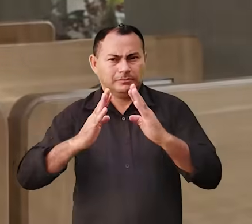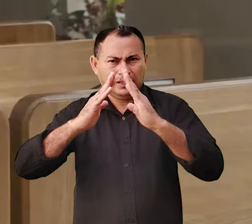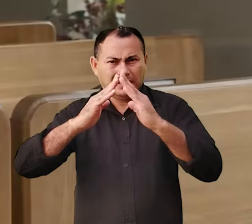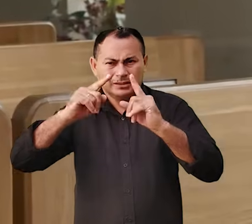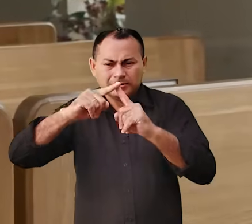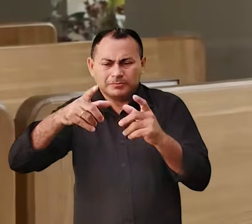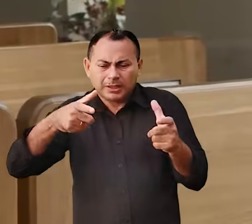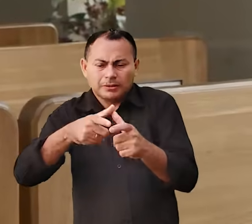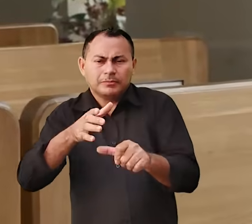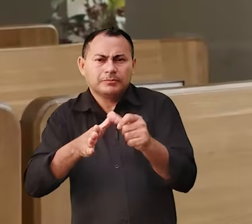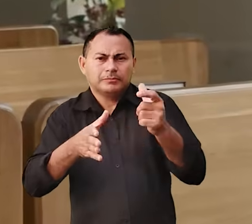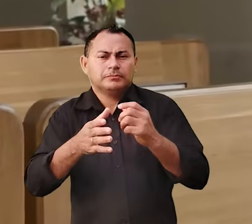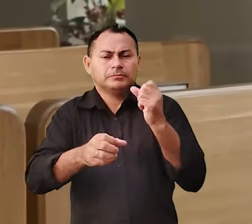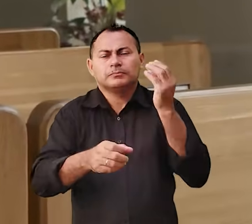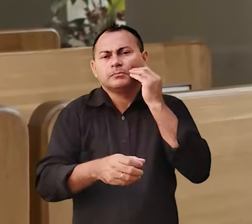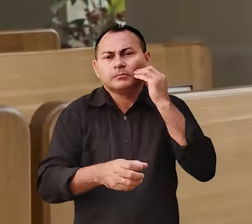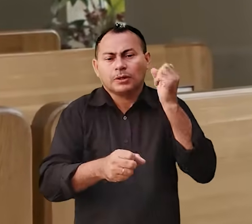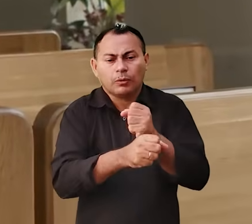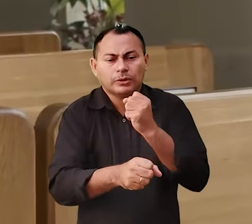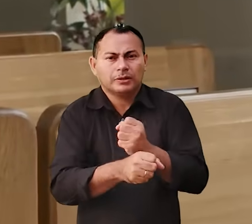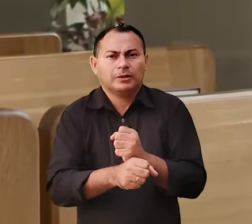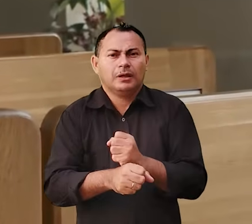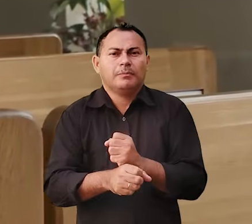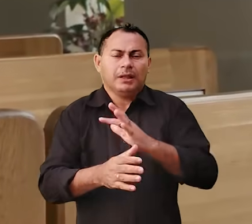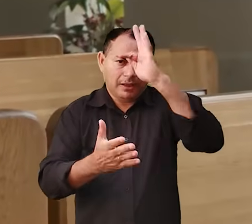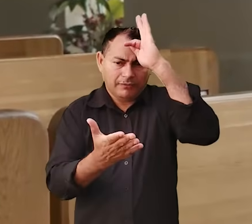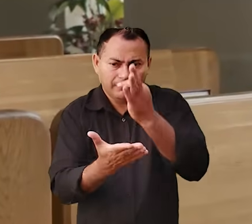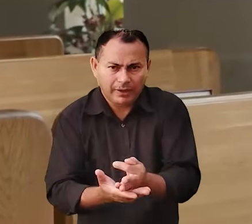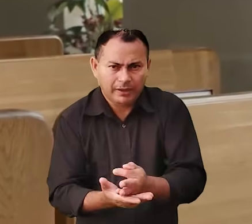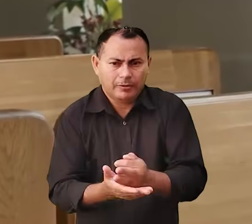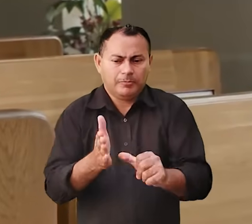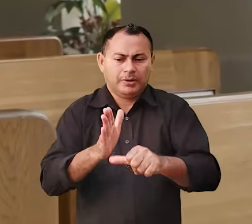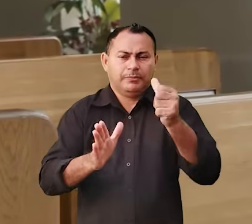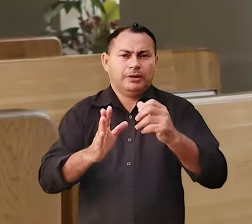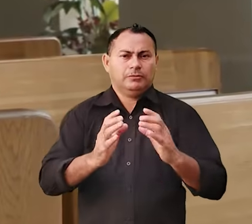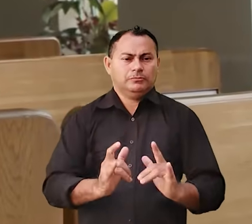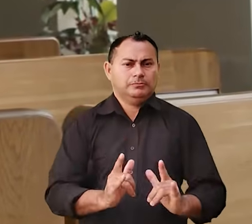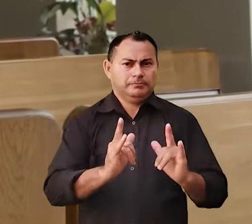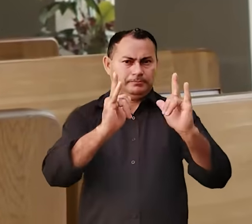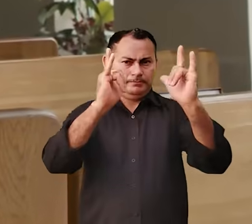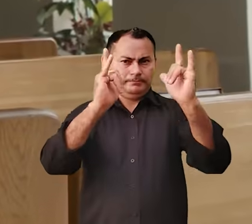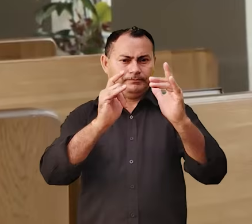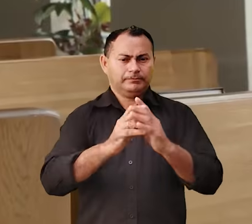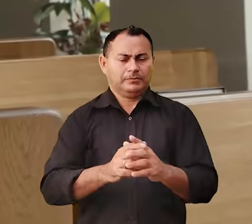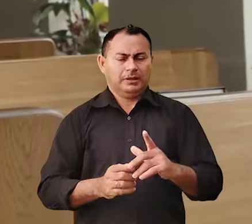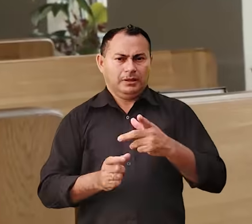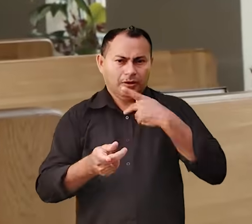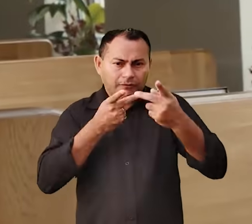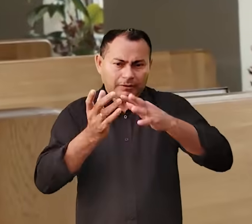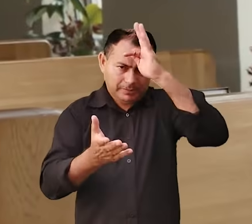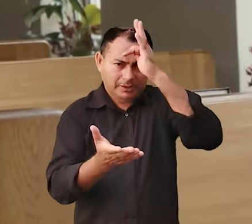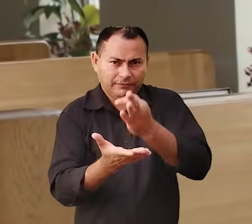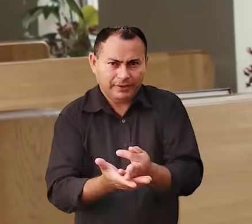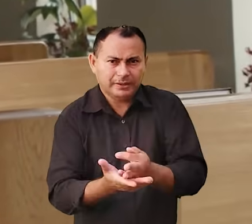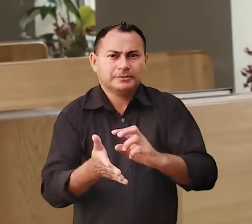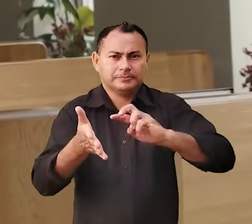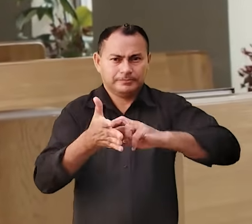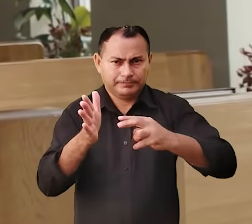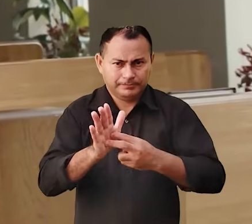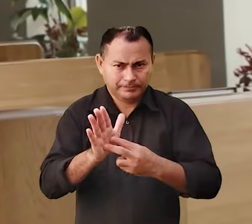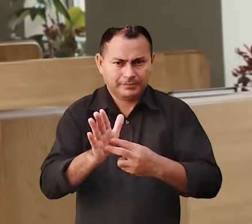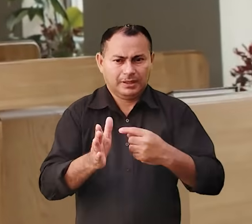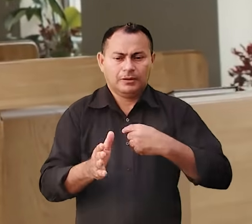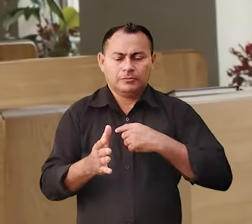pequena congregação e estávamos tentando construir pela fé nosso primeiro prédio. Quando digo pela fé,